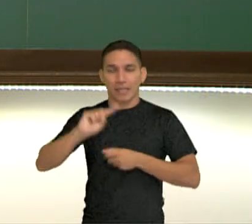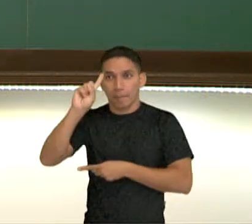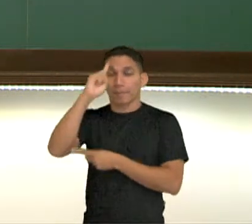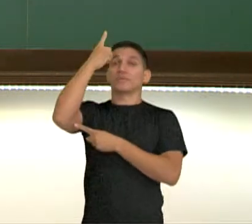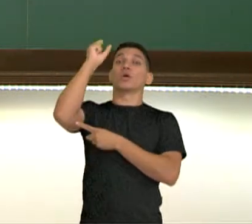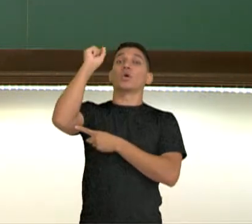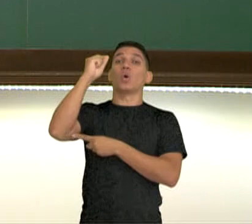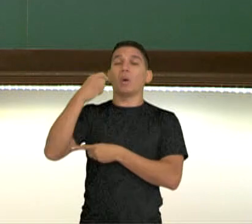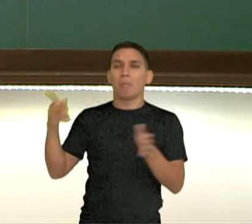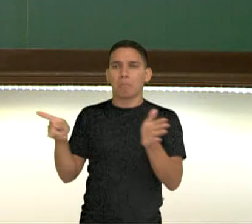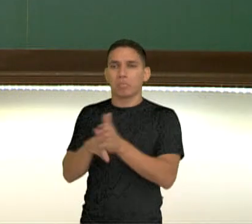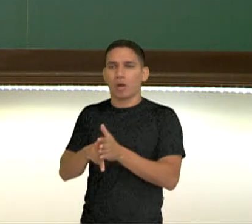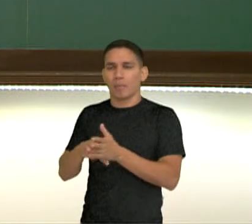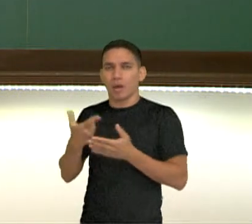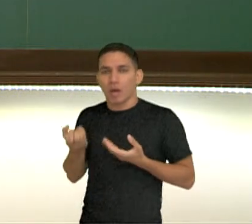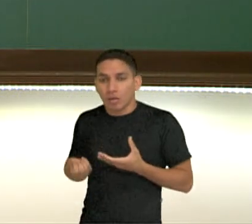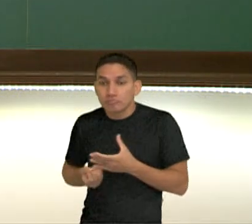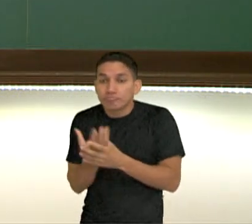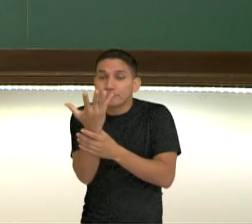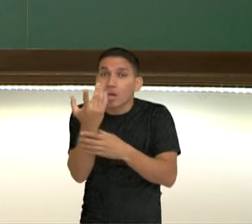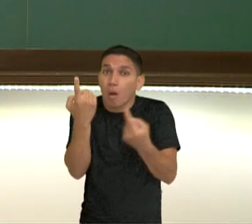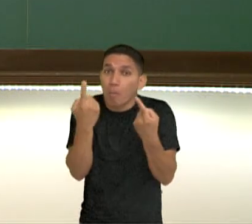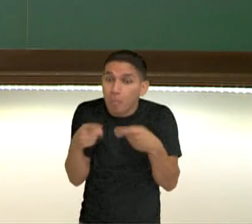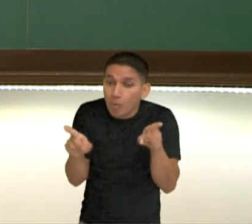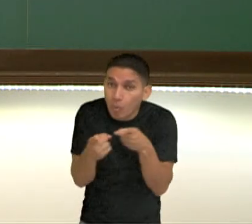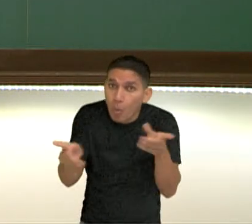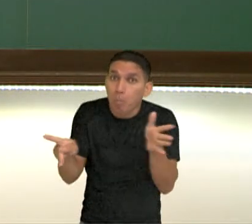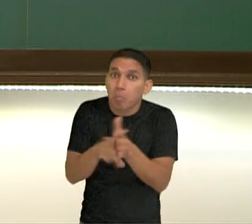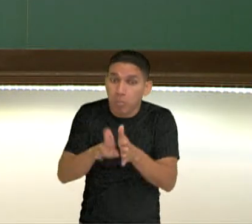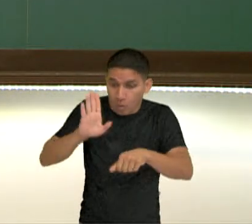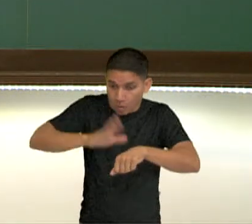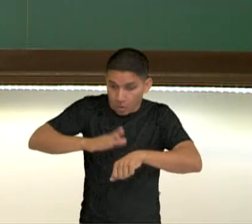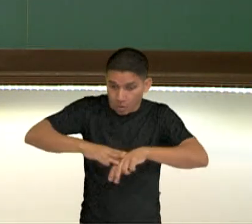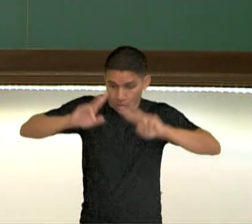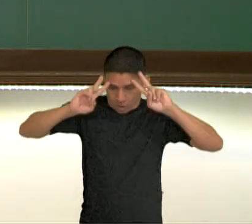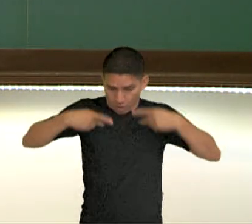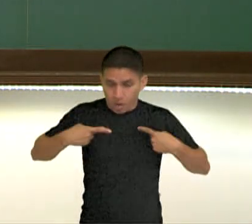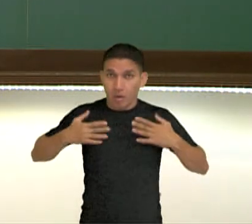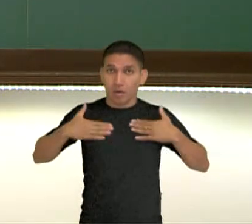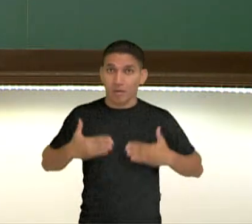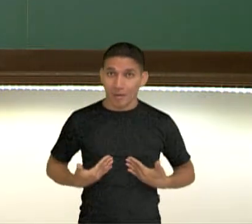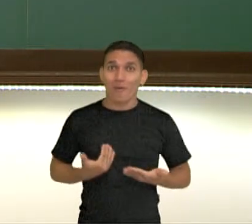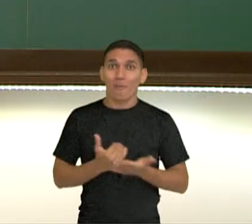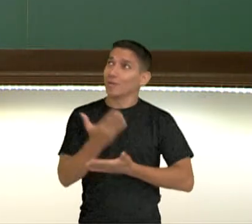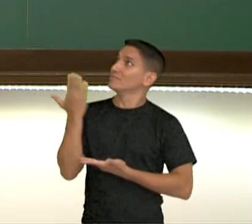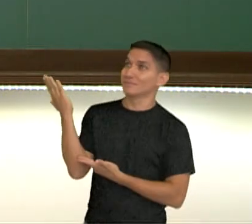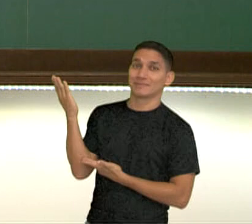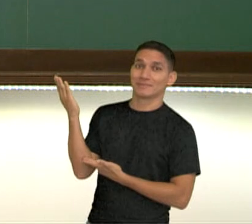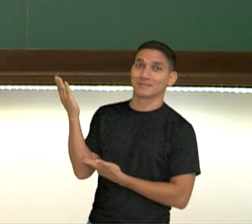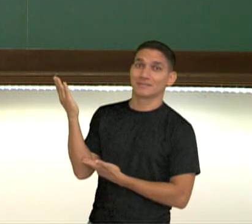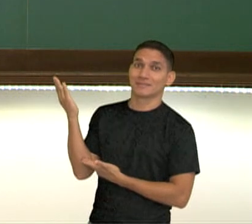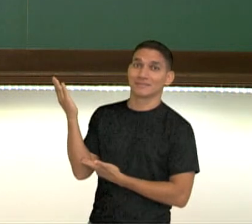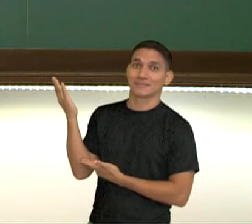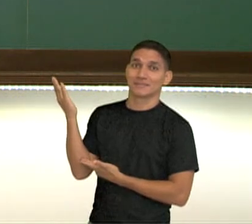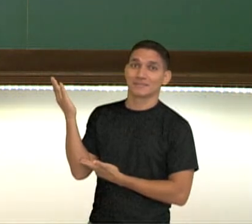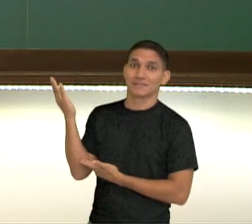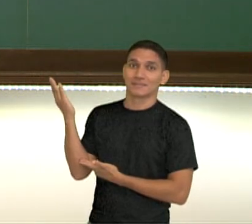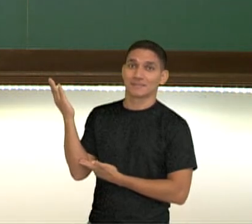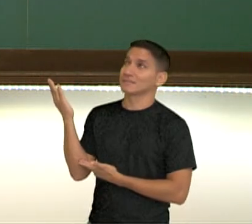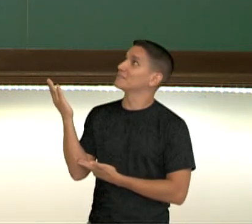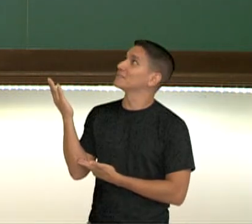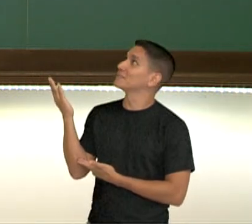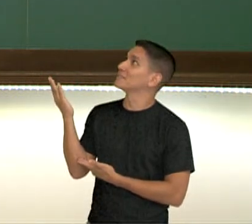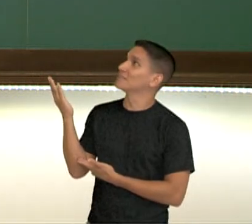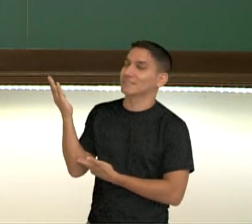investir em produção musical a partir do corpo surge do peito estala bate pepeito estala peito bate